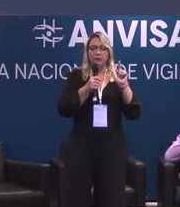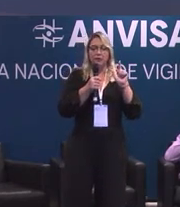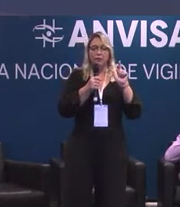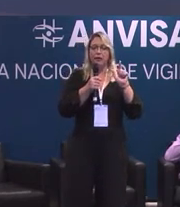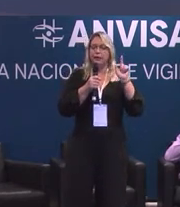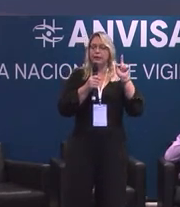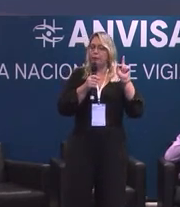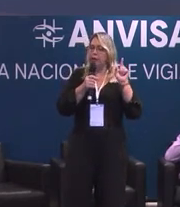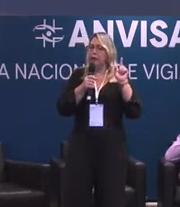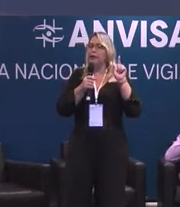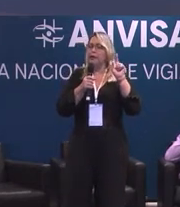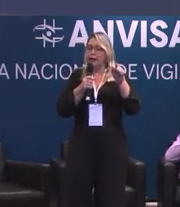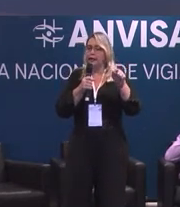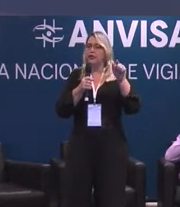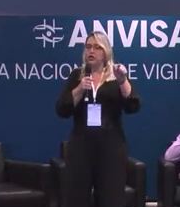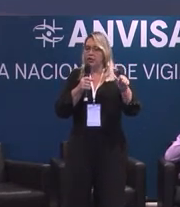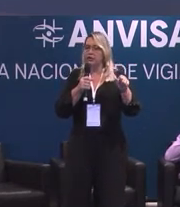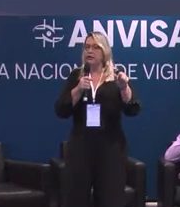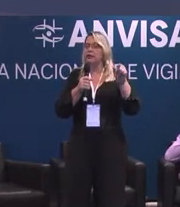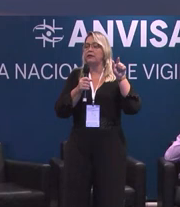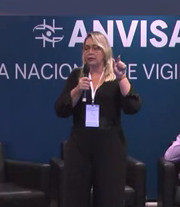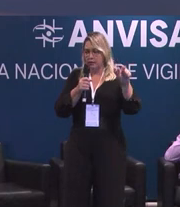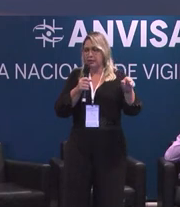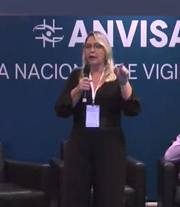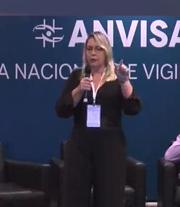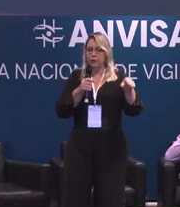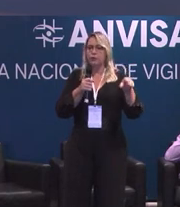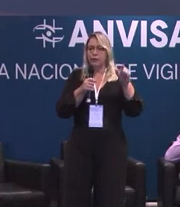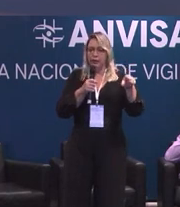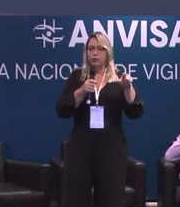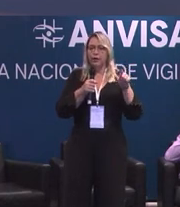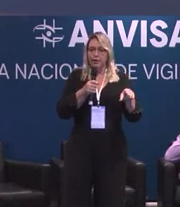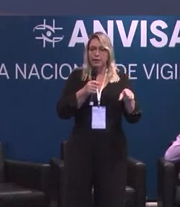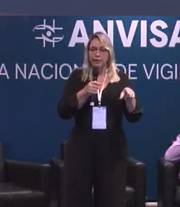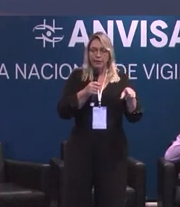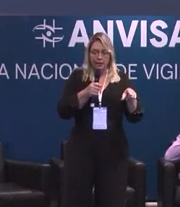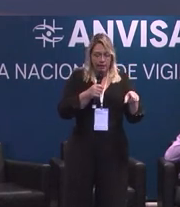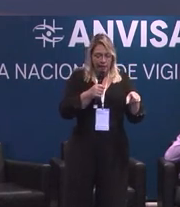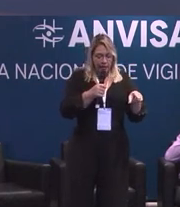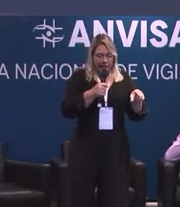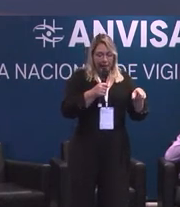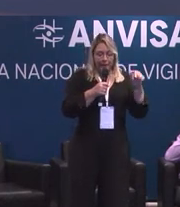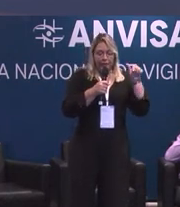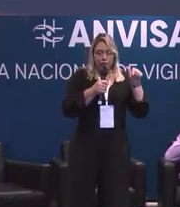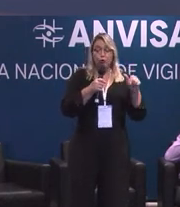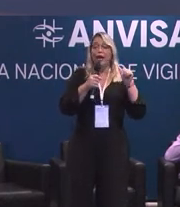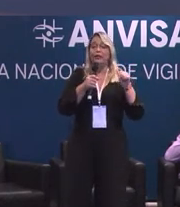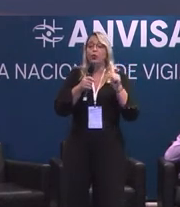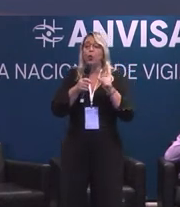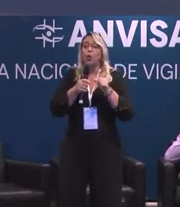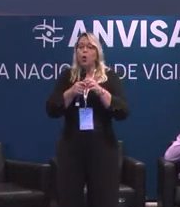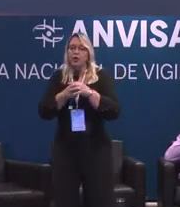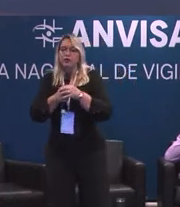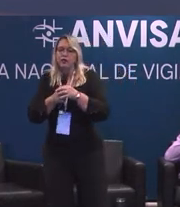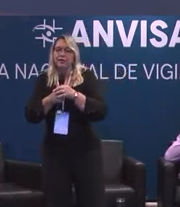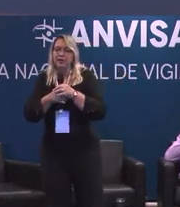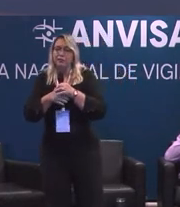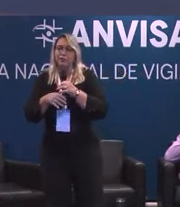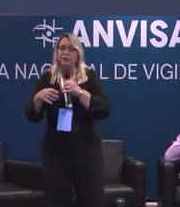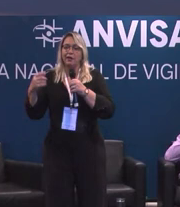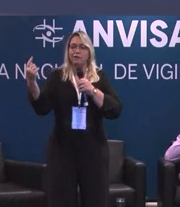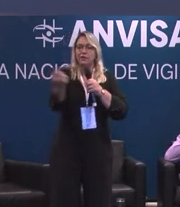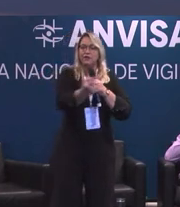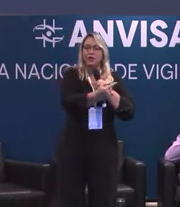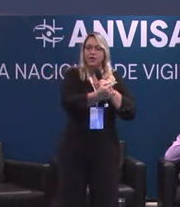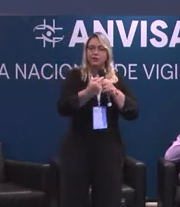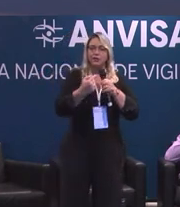acendem um alerta. Espera aí, ali tem gente que sabe onde meter o nariz. Depende do network que fazemos.